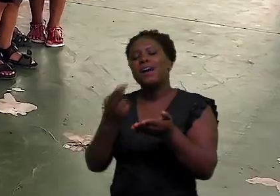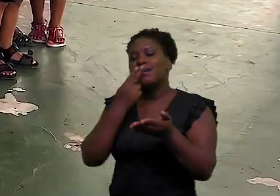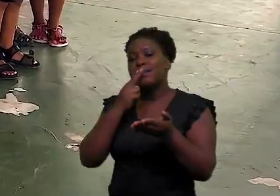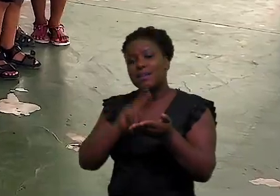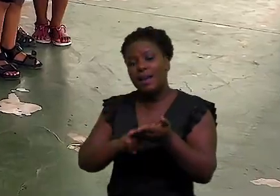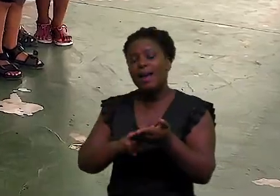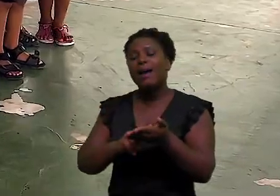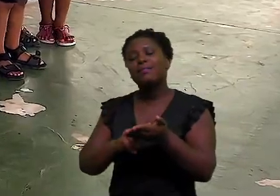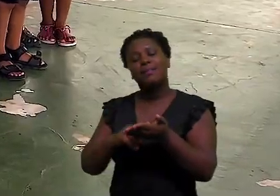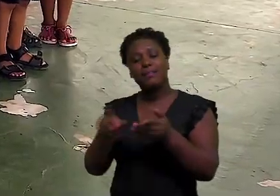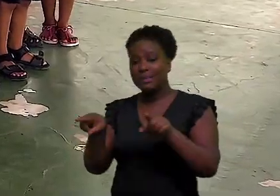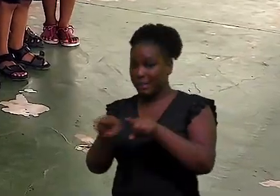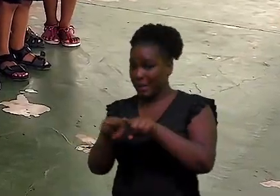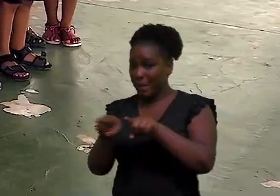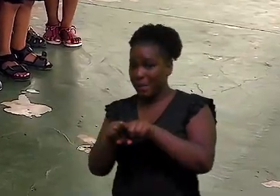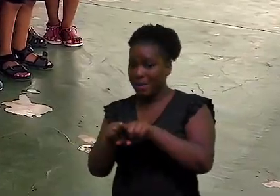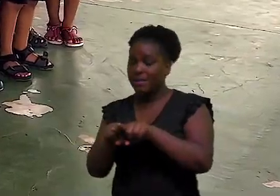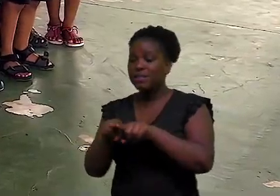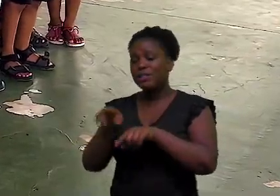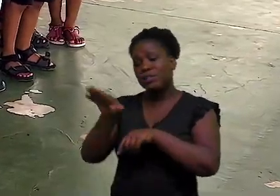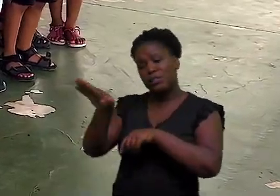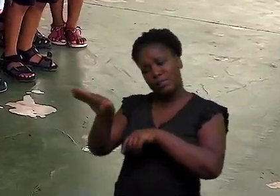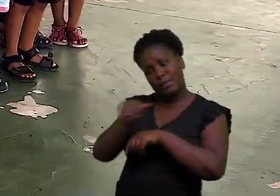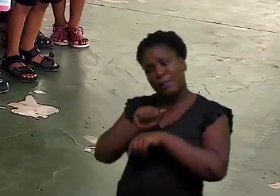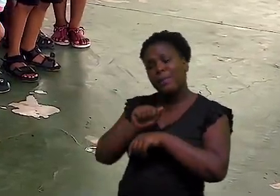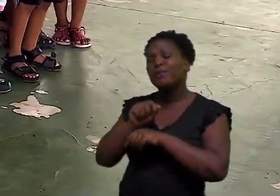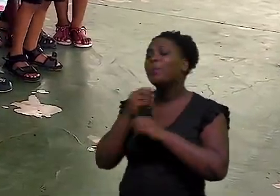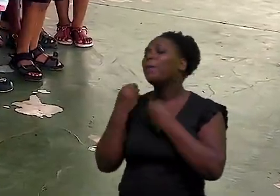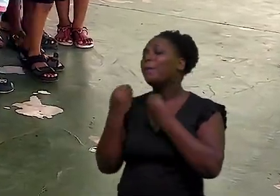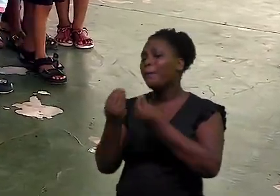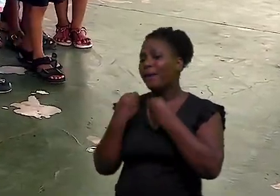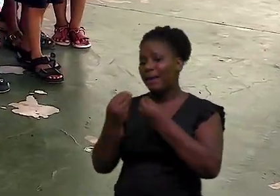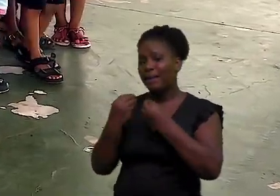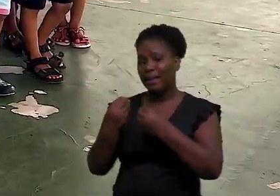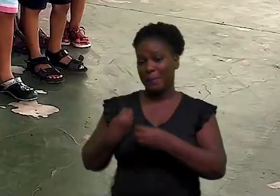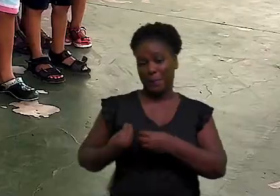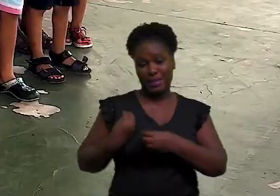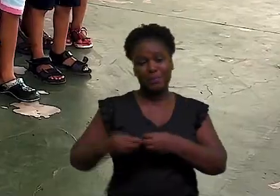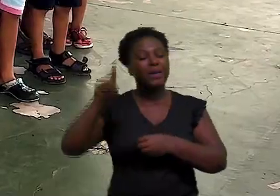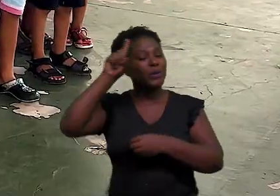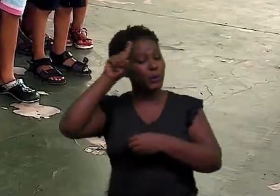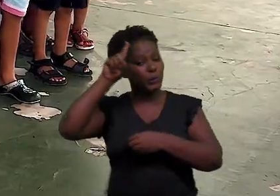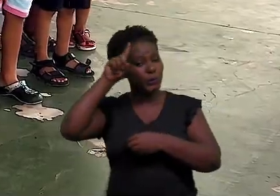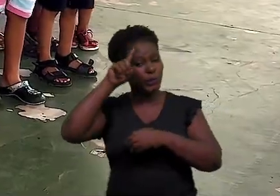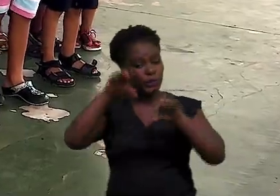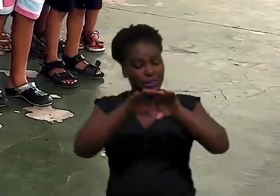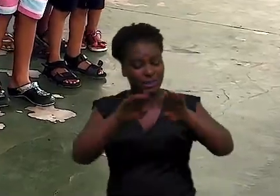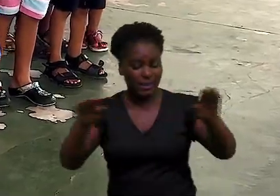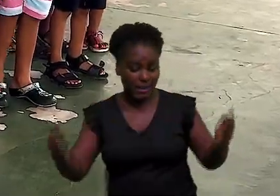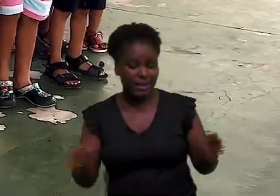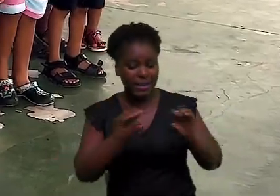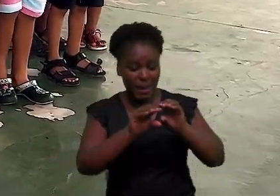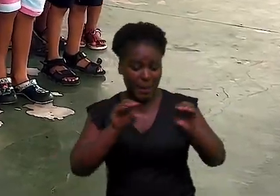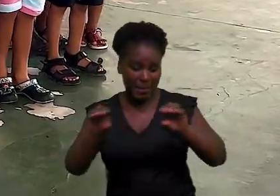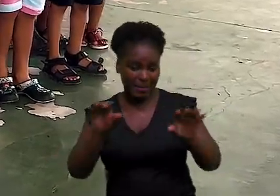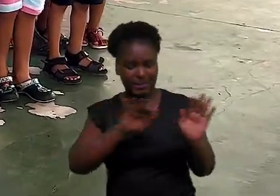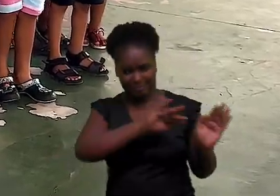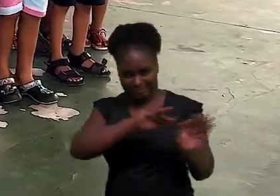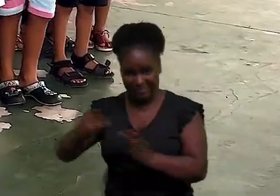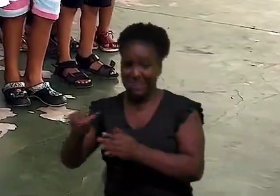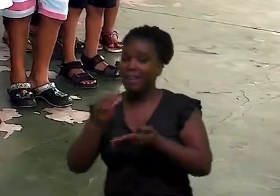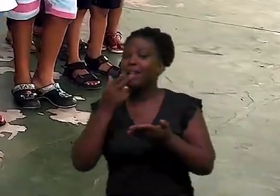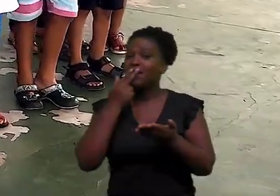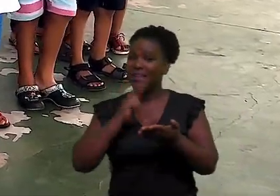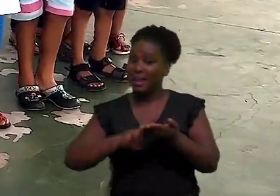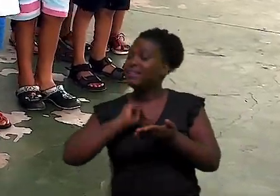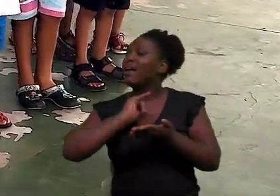dias da nossa jornada nas galáxias da mesa educacional. Para o nosso amigo PG. Oi,